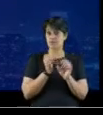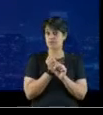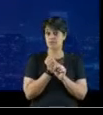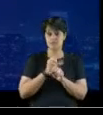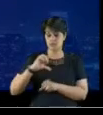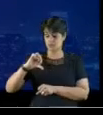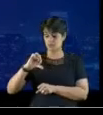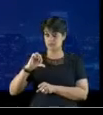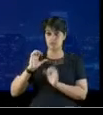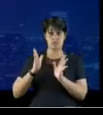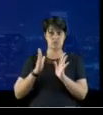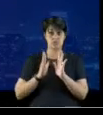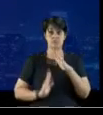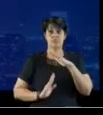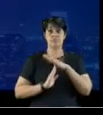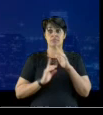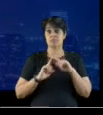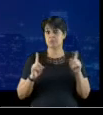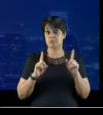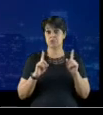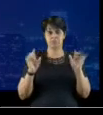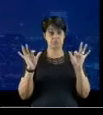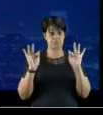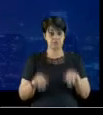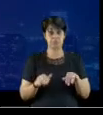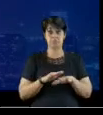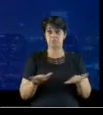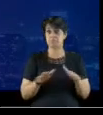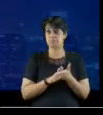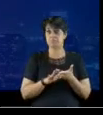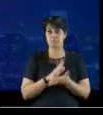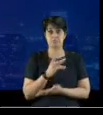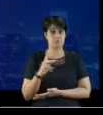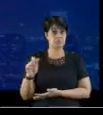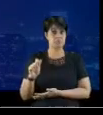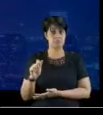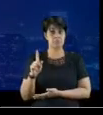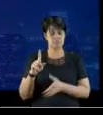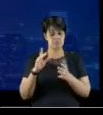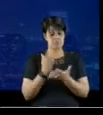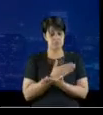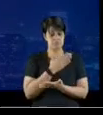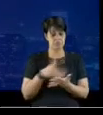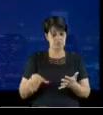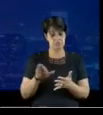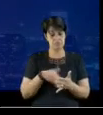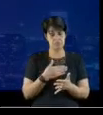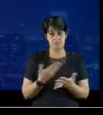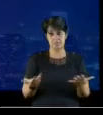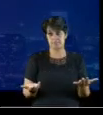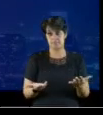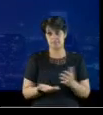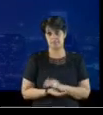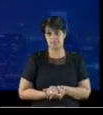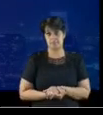9 anos sem a conclusão do respectivo processo administrativo de cancelamento da outorga por parte